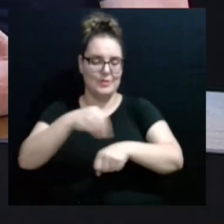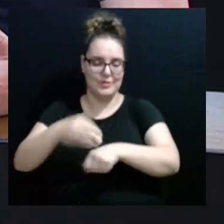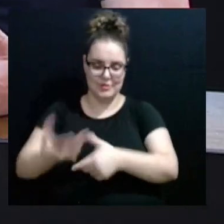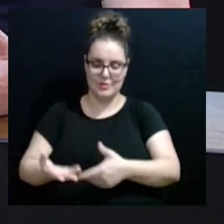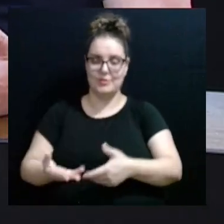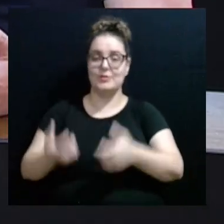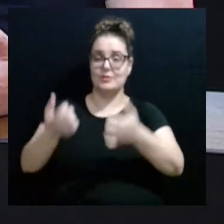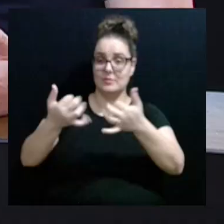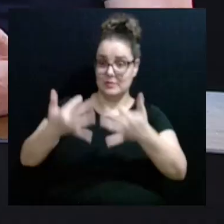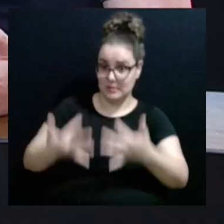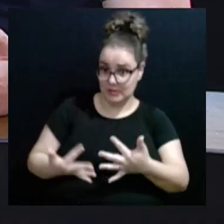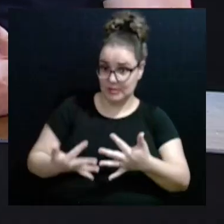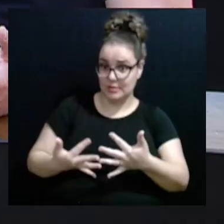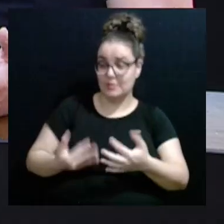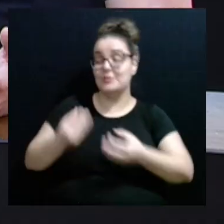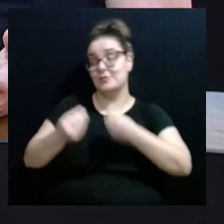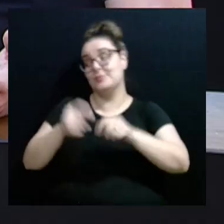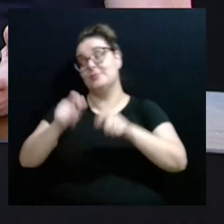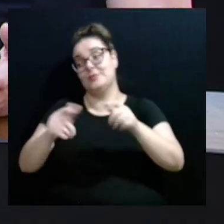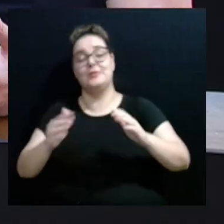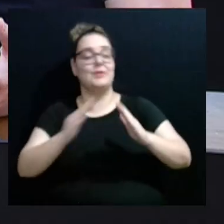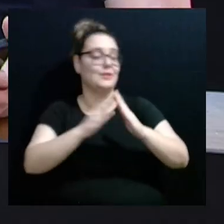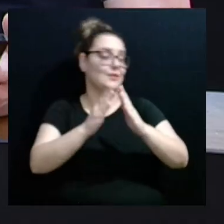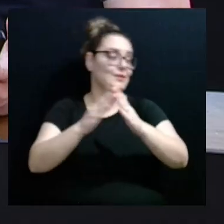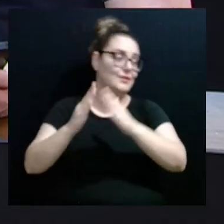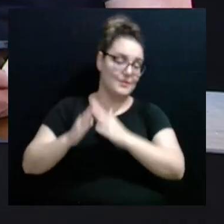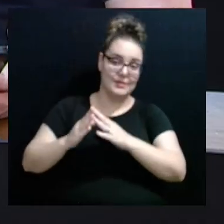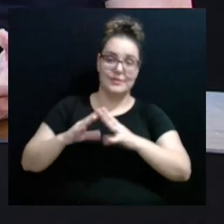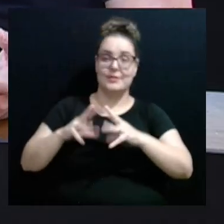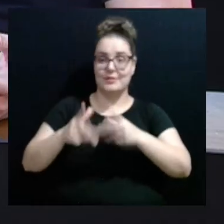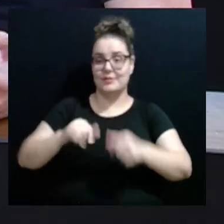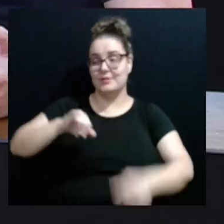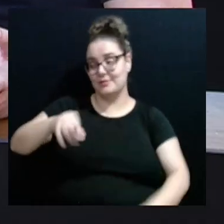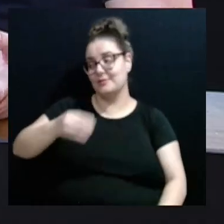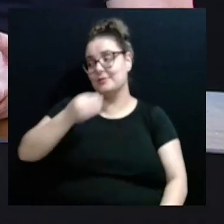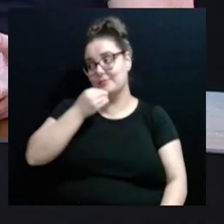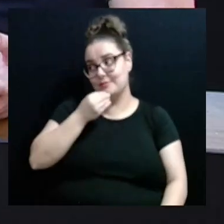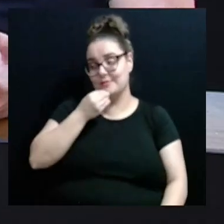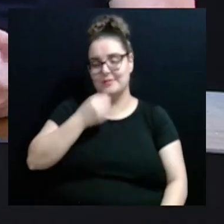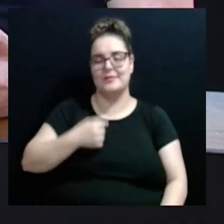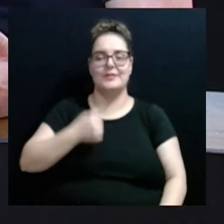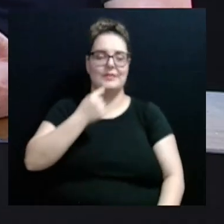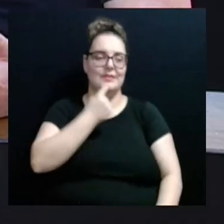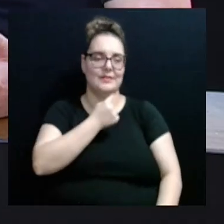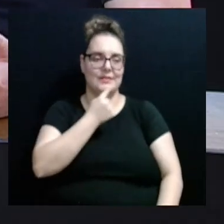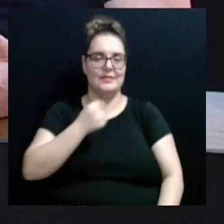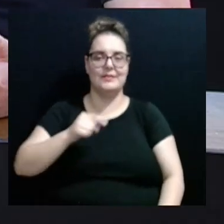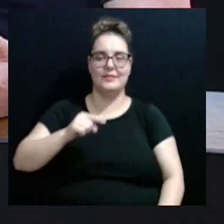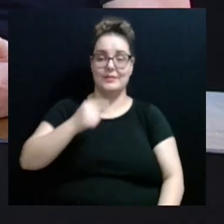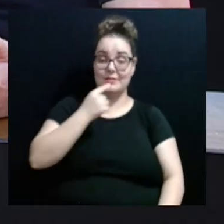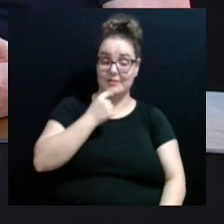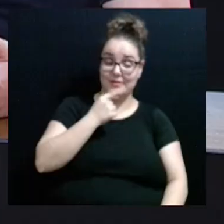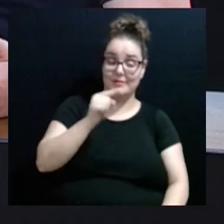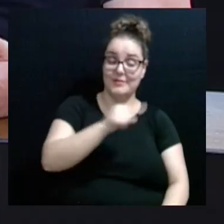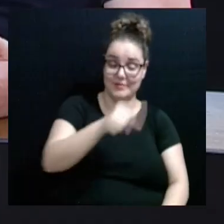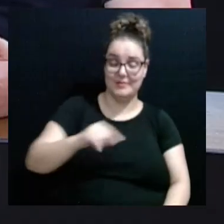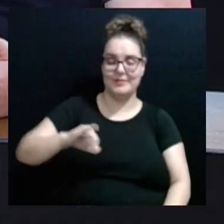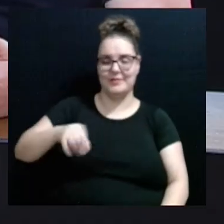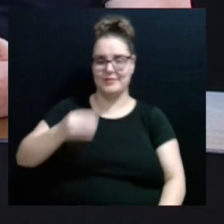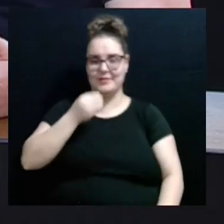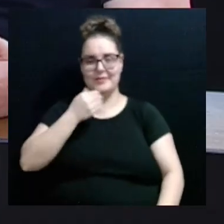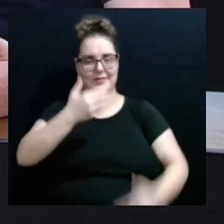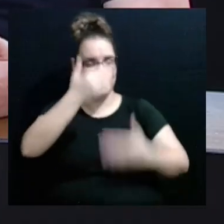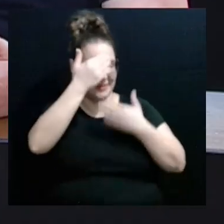de como o pessoal que está em casa, né, vai aproveitar esses feriadões, se planejar ali sem se comprometer com o orçamento. Muito obrigado. Eu que agradeço você,